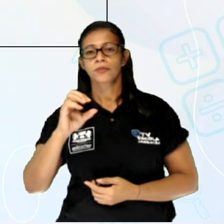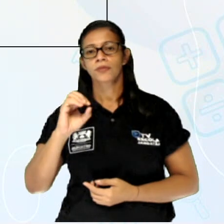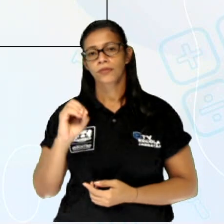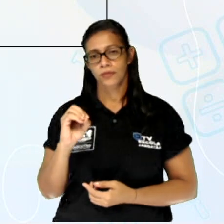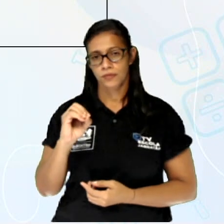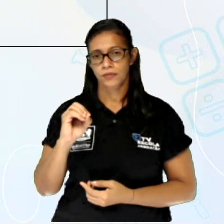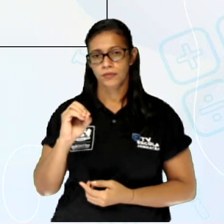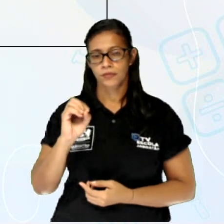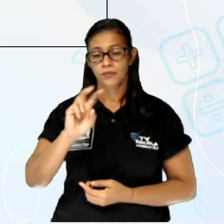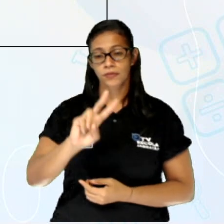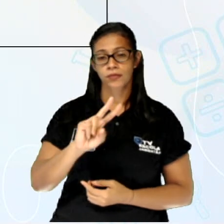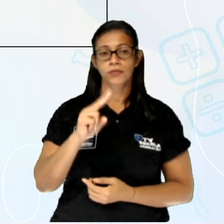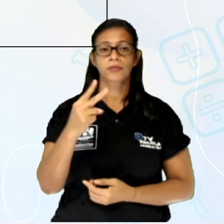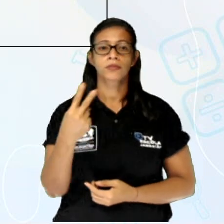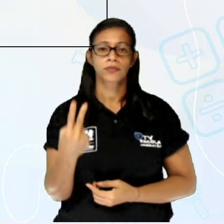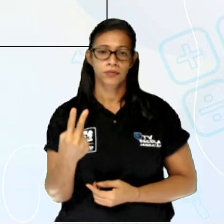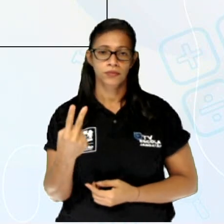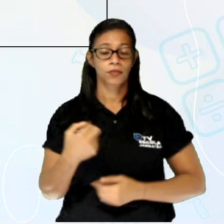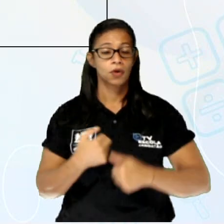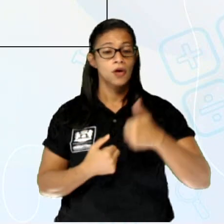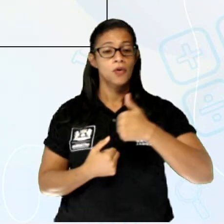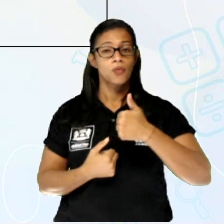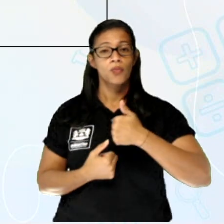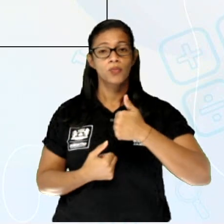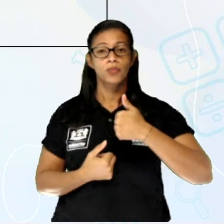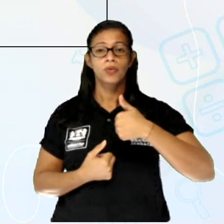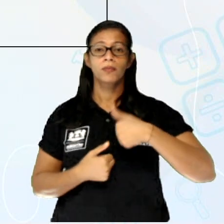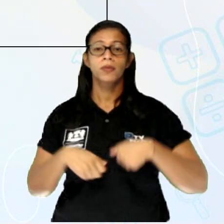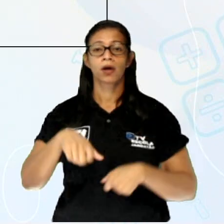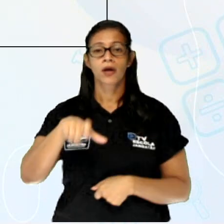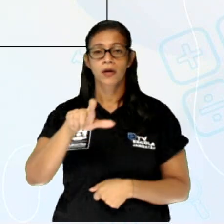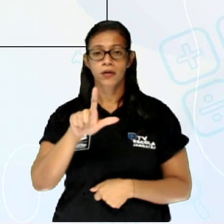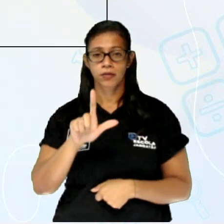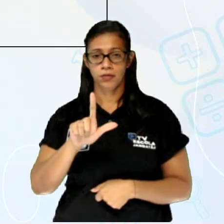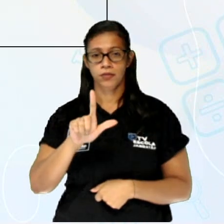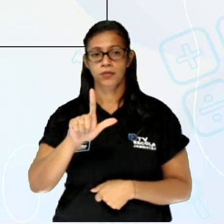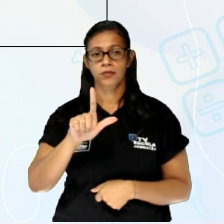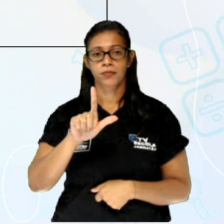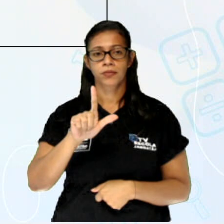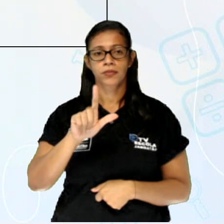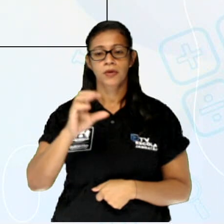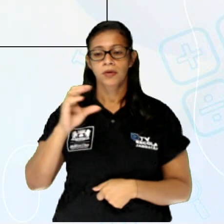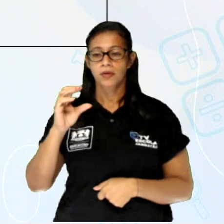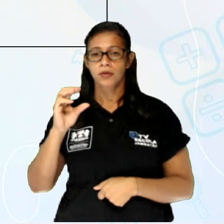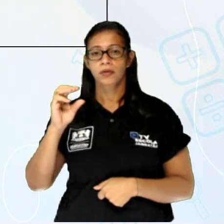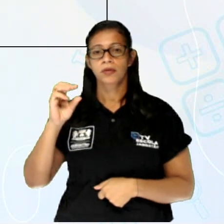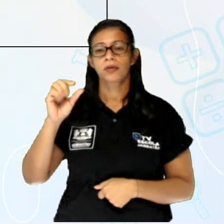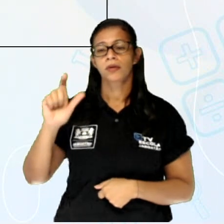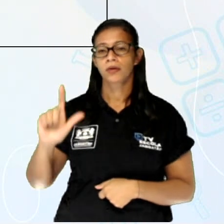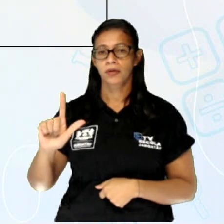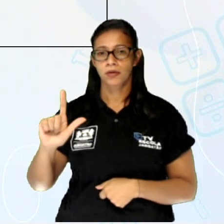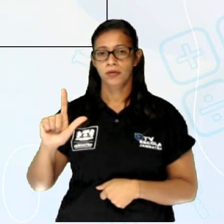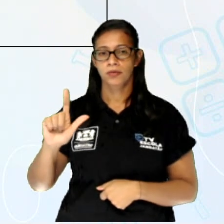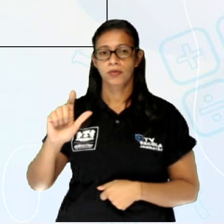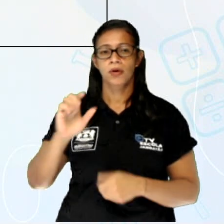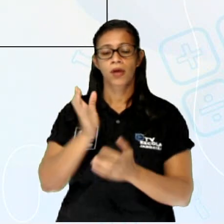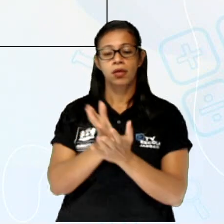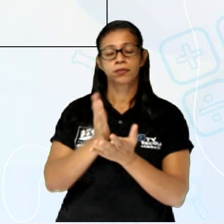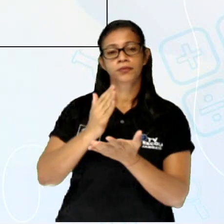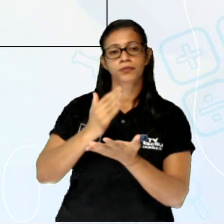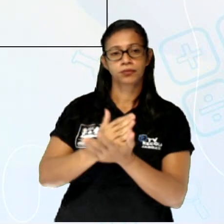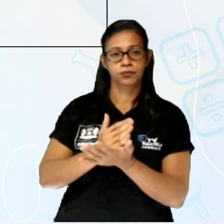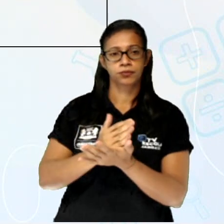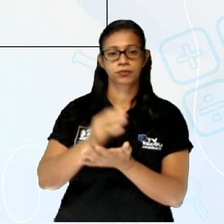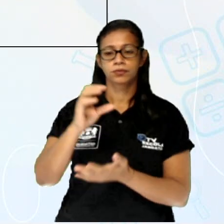Para transformarmos 1 litro em centilitro, basta dividirmos 1 litro por 1.000, que é igual a